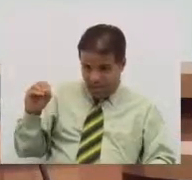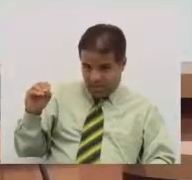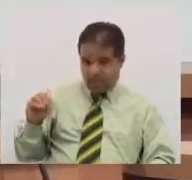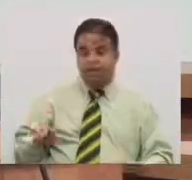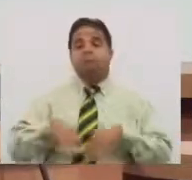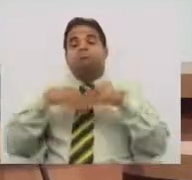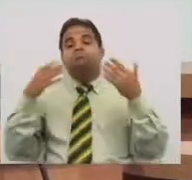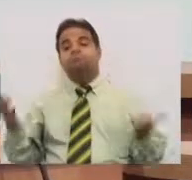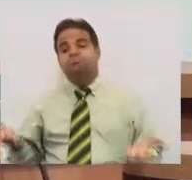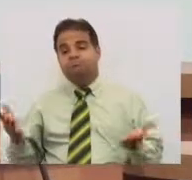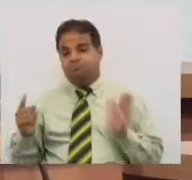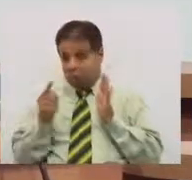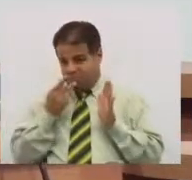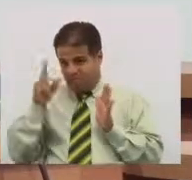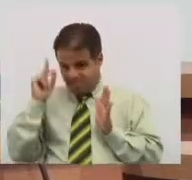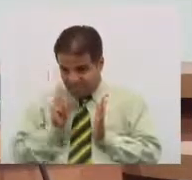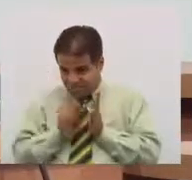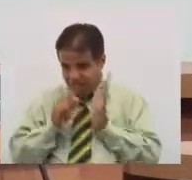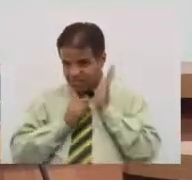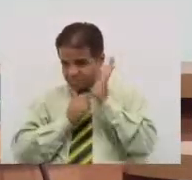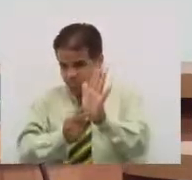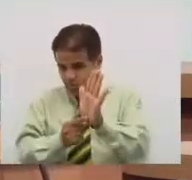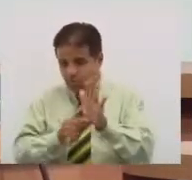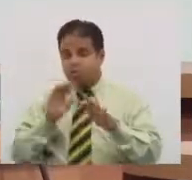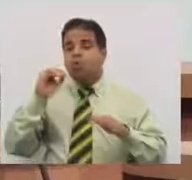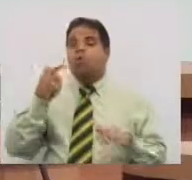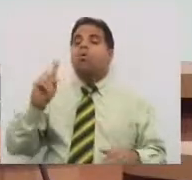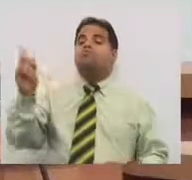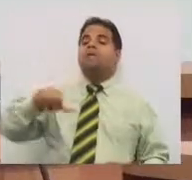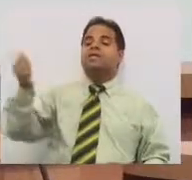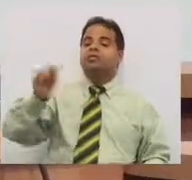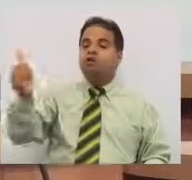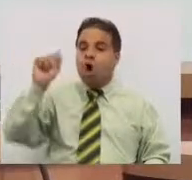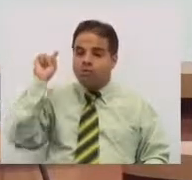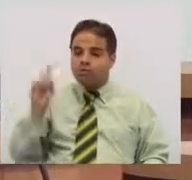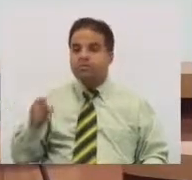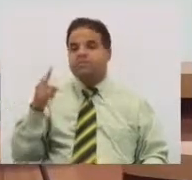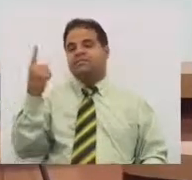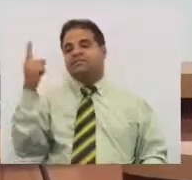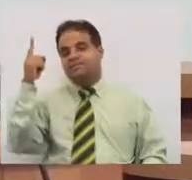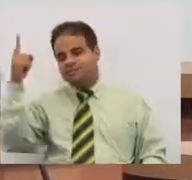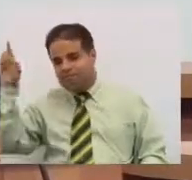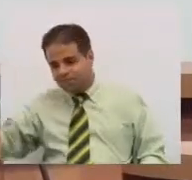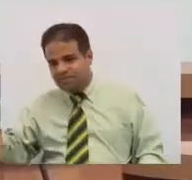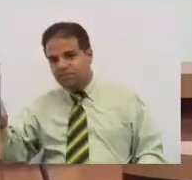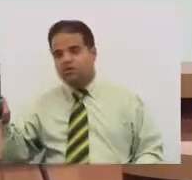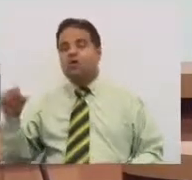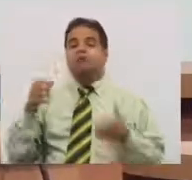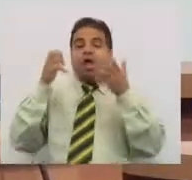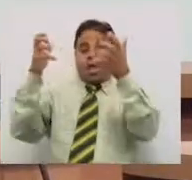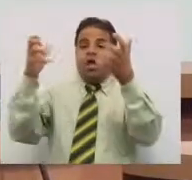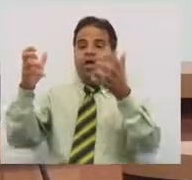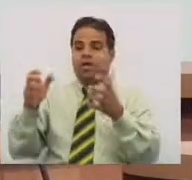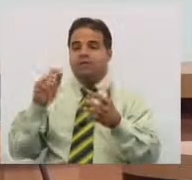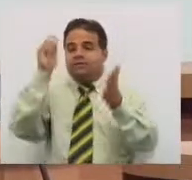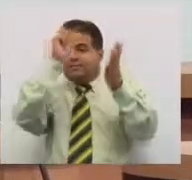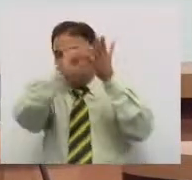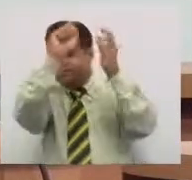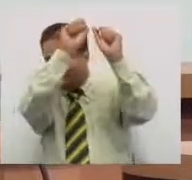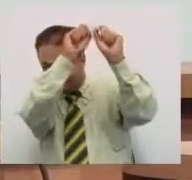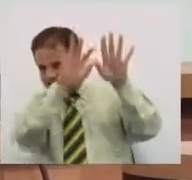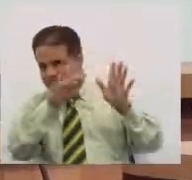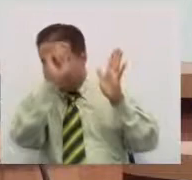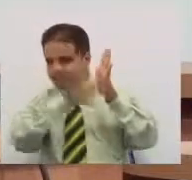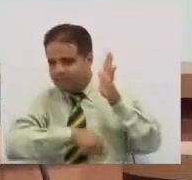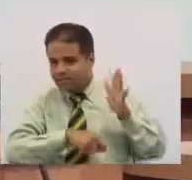o PLIS aponta? Ou é o 111, 119 que tomaram iniciativa de ir lá se inscrever?